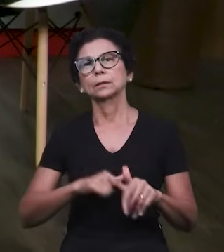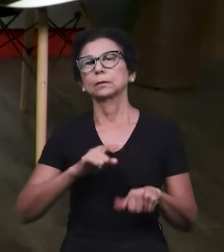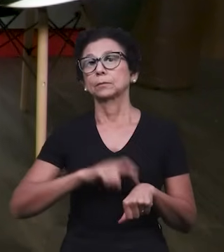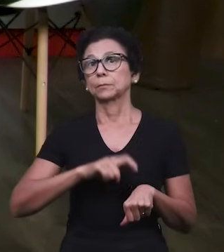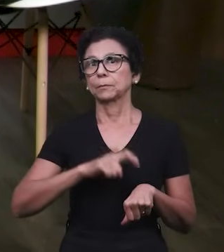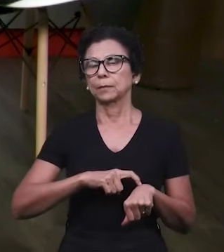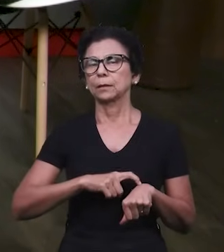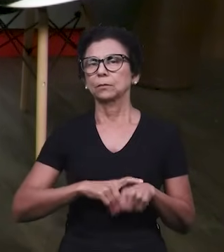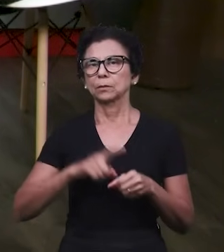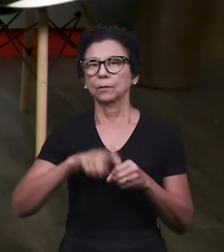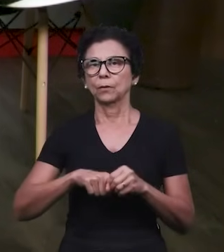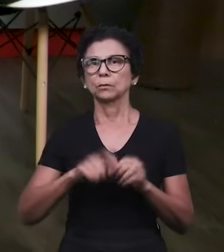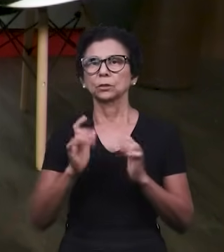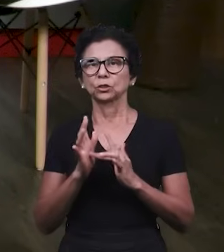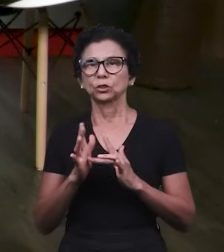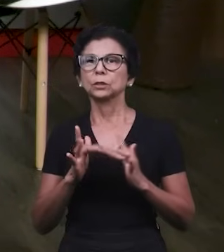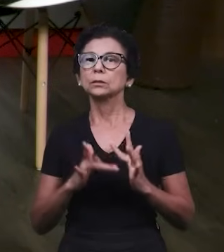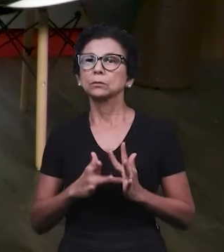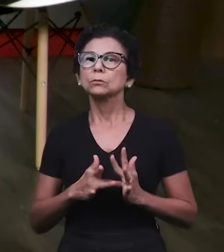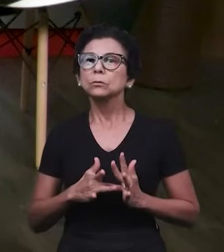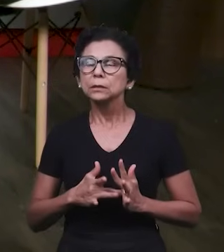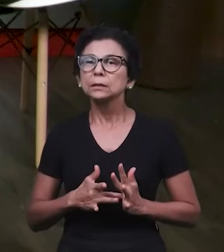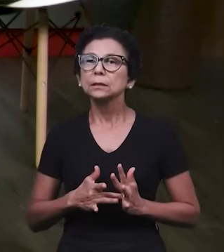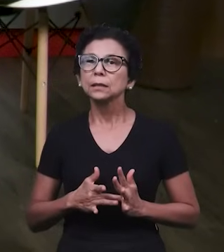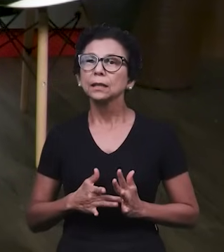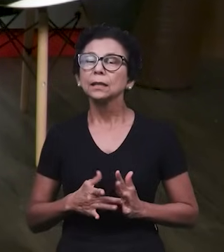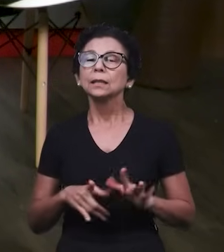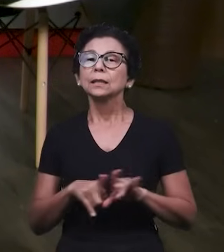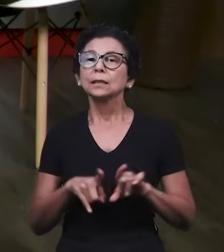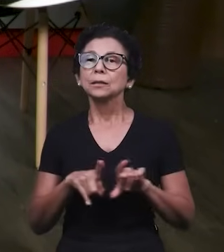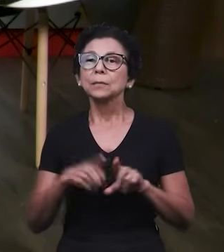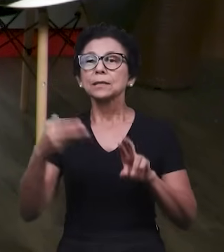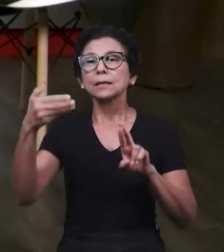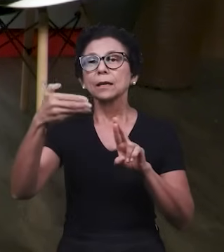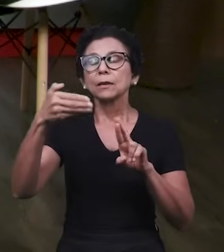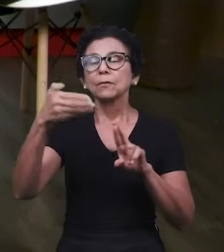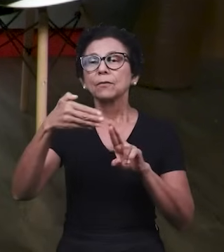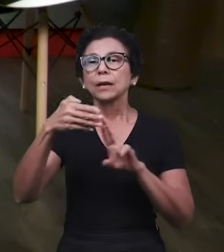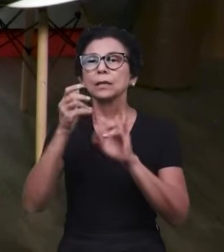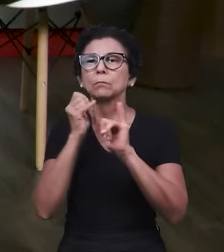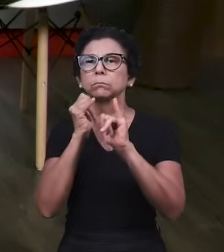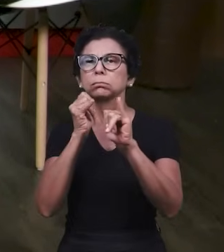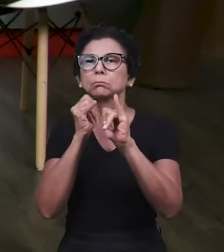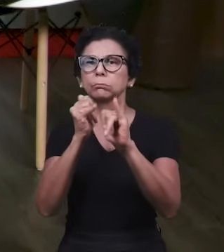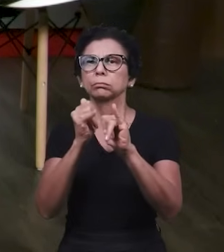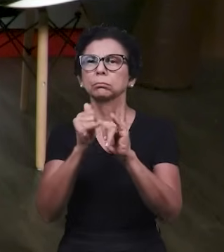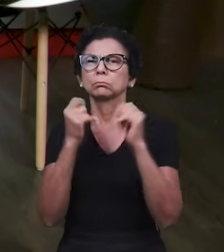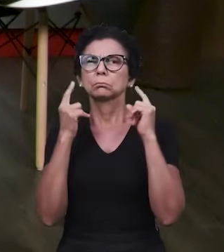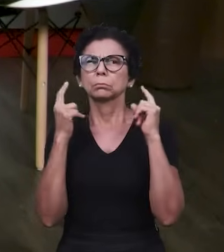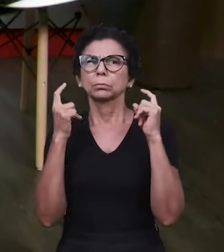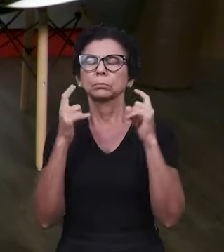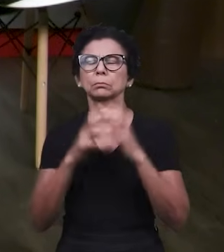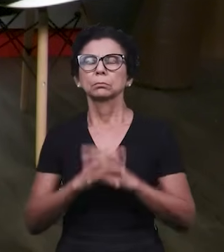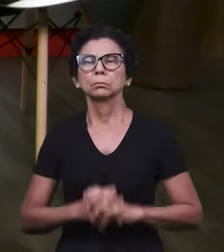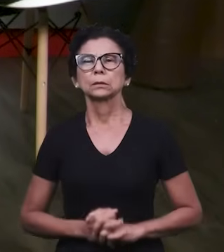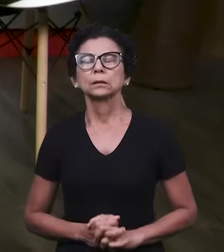momento, né, que falam exatamente do toque das trombetas. Uhum. Né? Gostaria que você